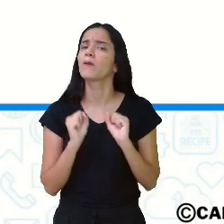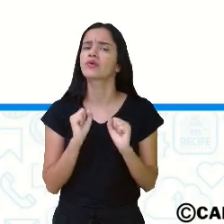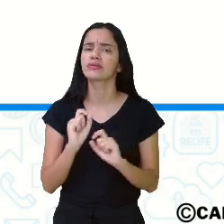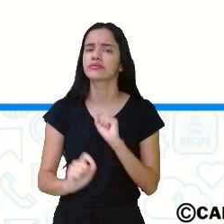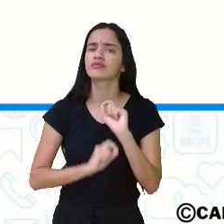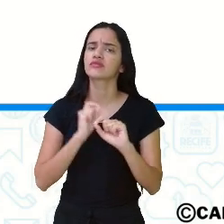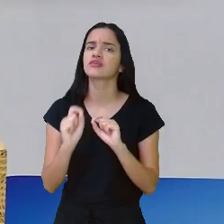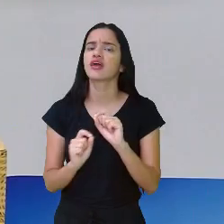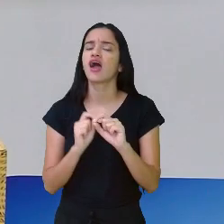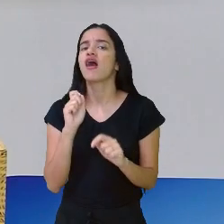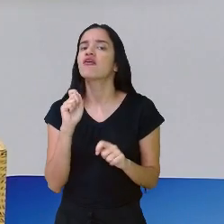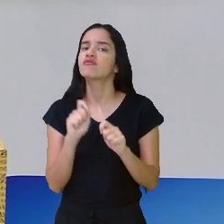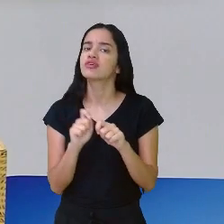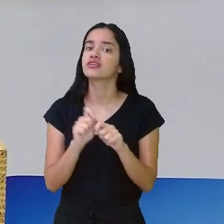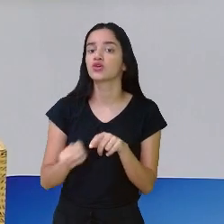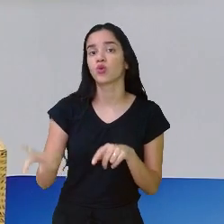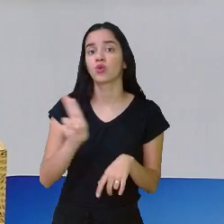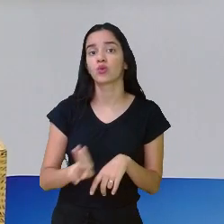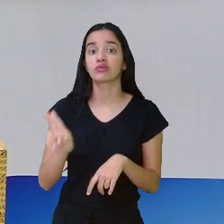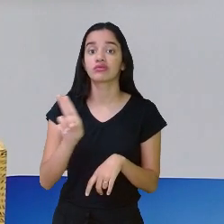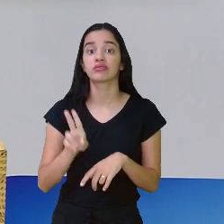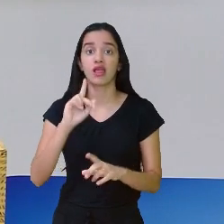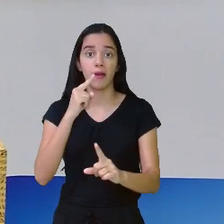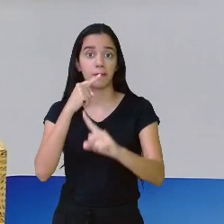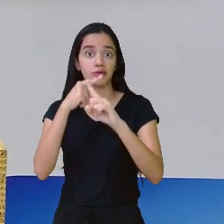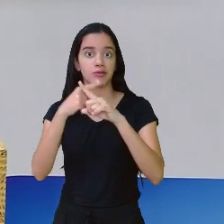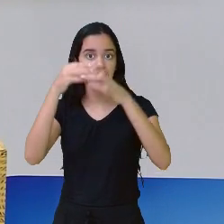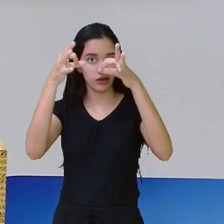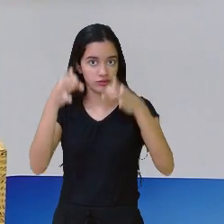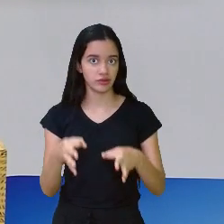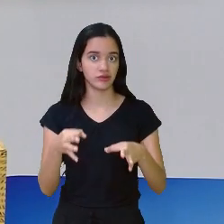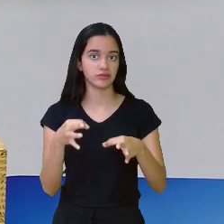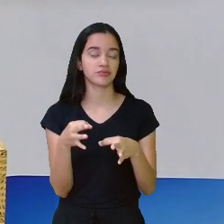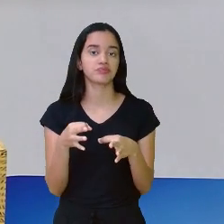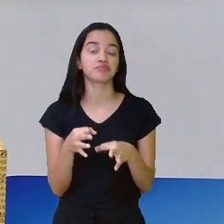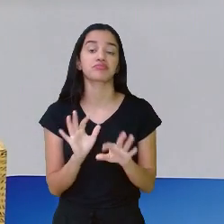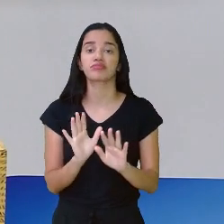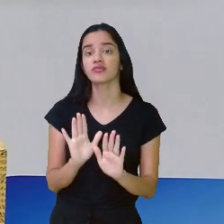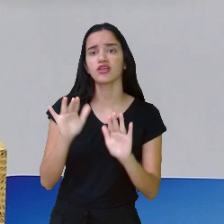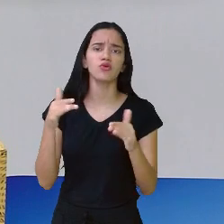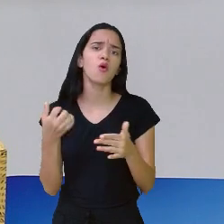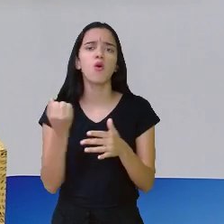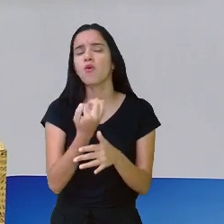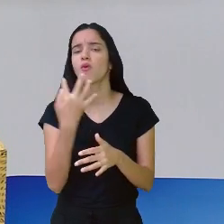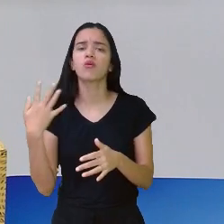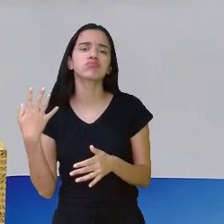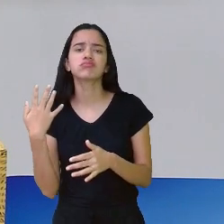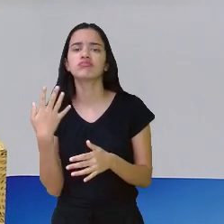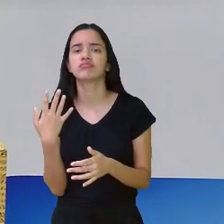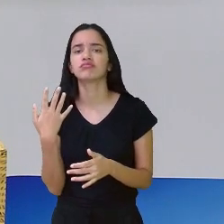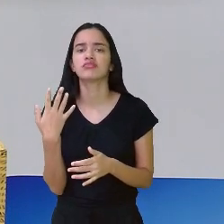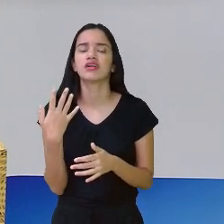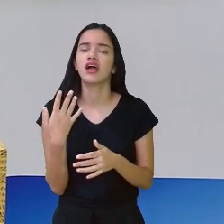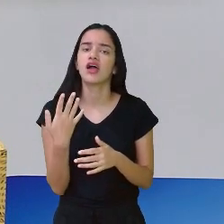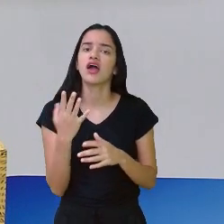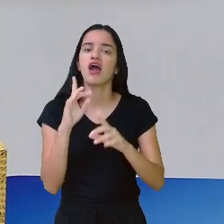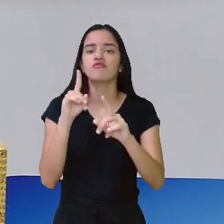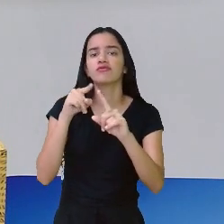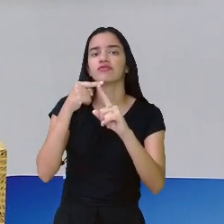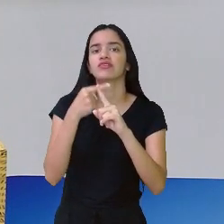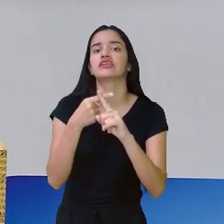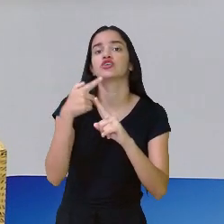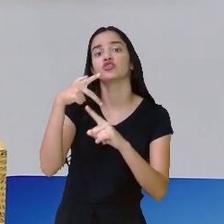podemos fazer isso usando a multiplicação, tá certo? Então, quantas vezes o